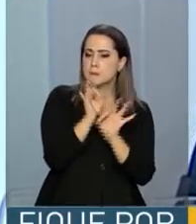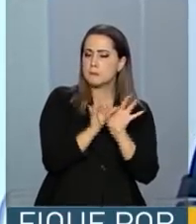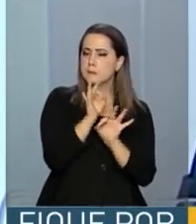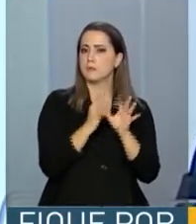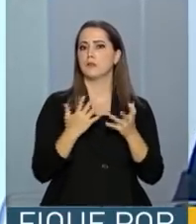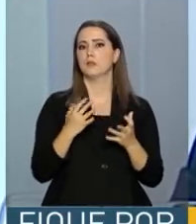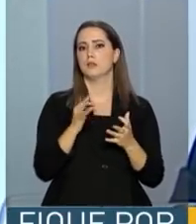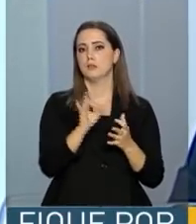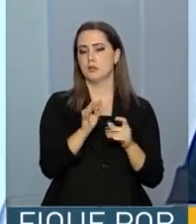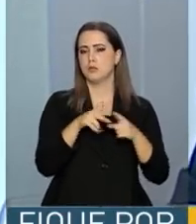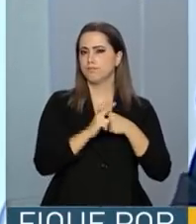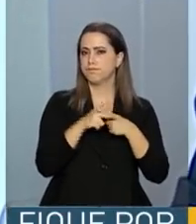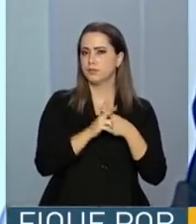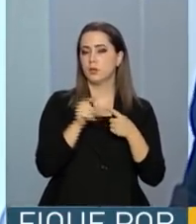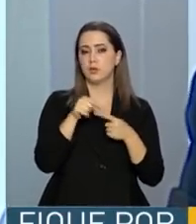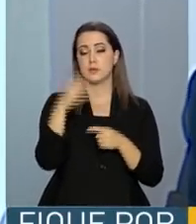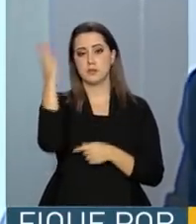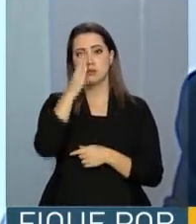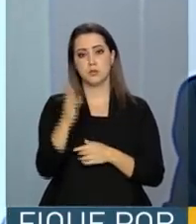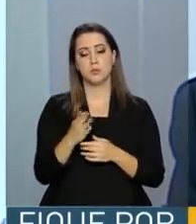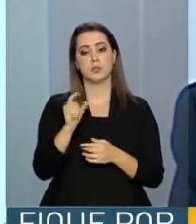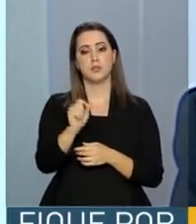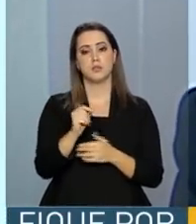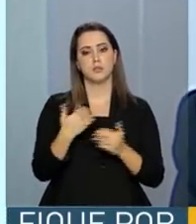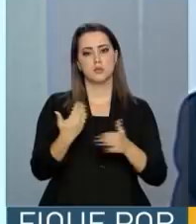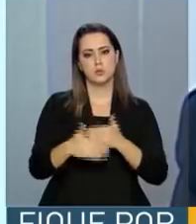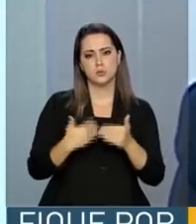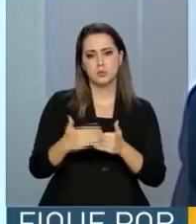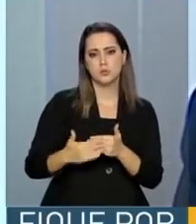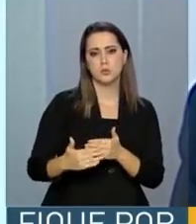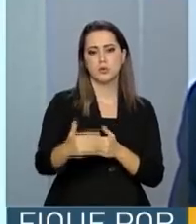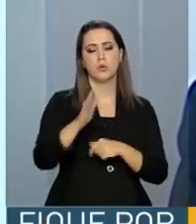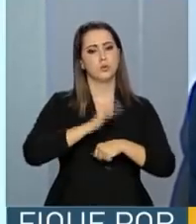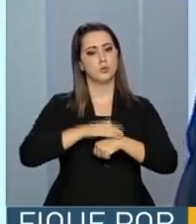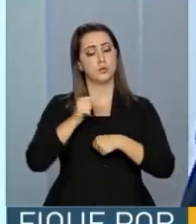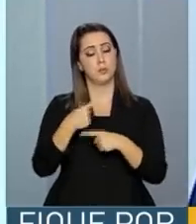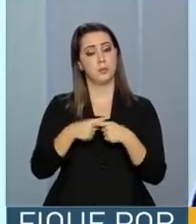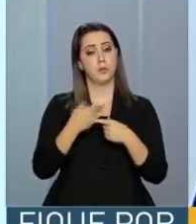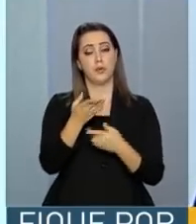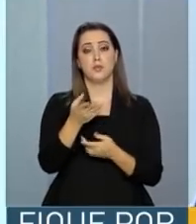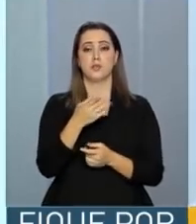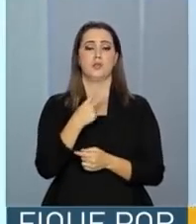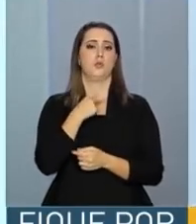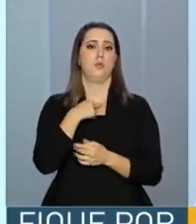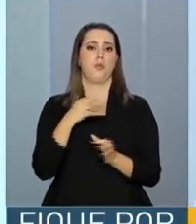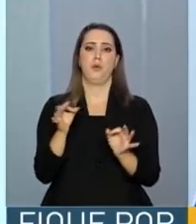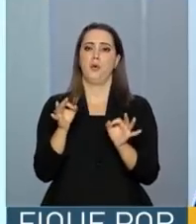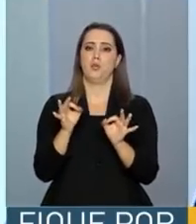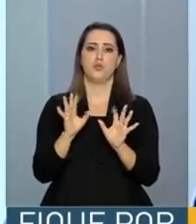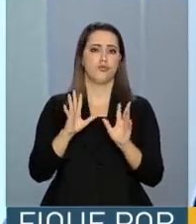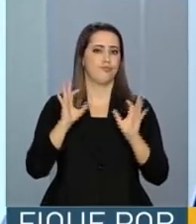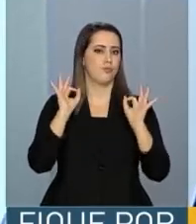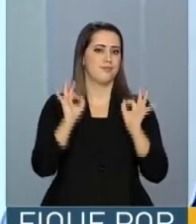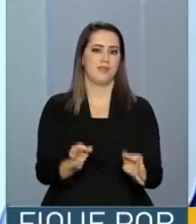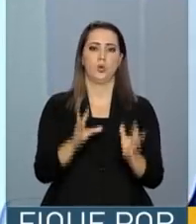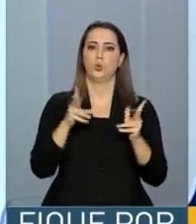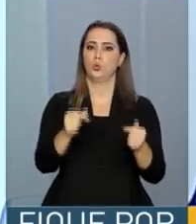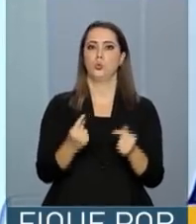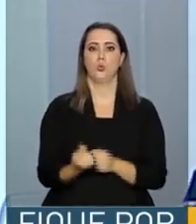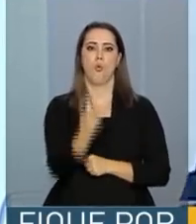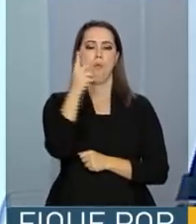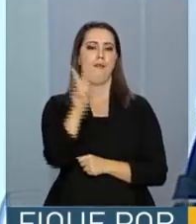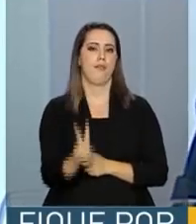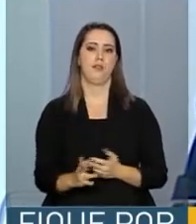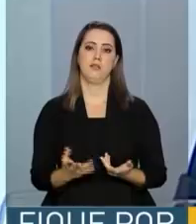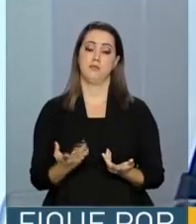país não é é um jeito que continuará a ser dado ao longo do tempo porque você não conserta tudo de uma única vez quando nós